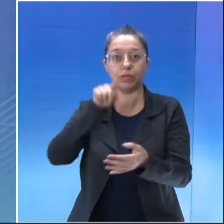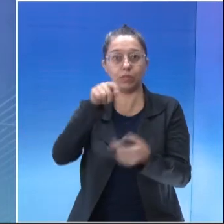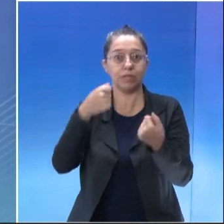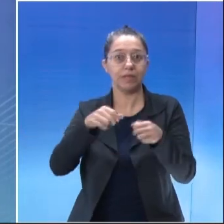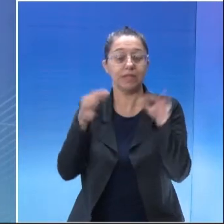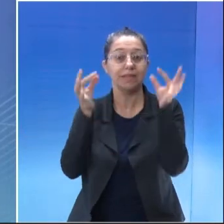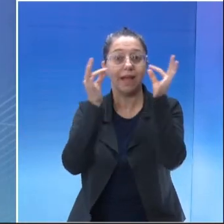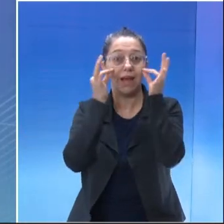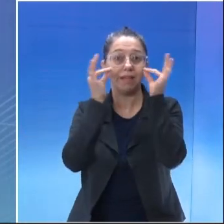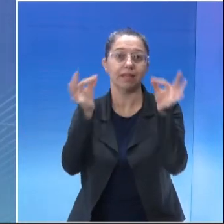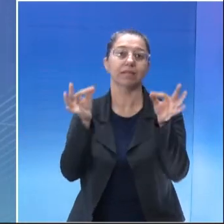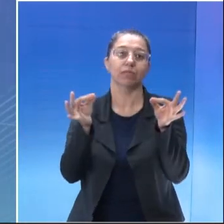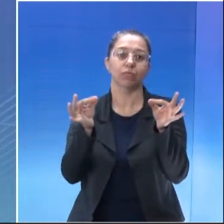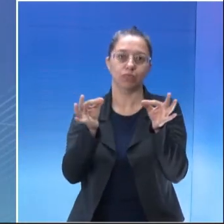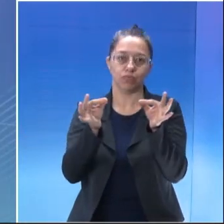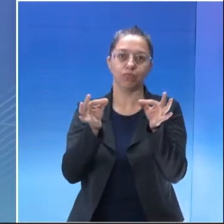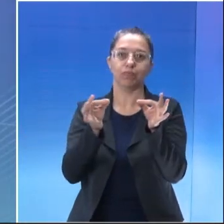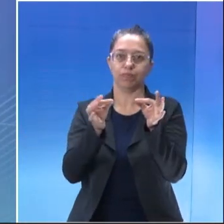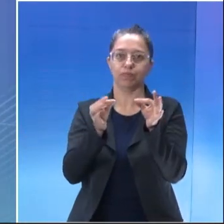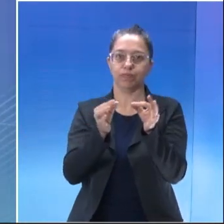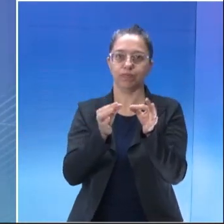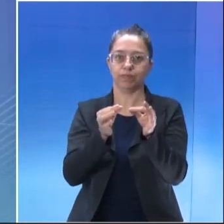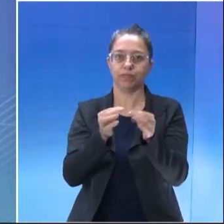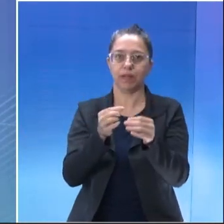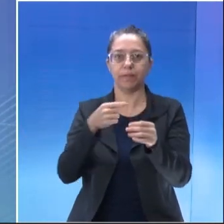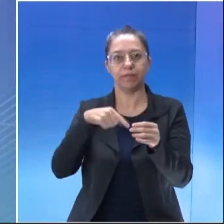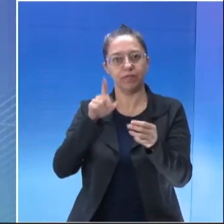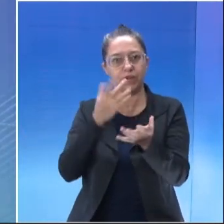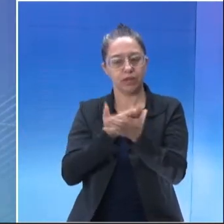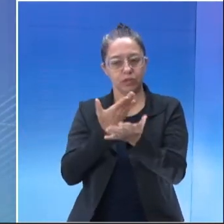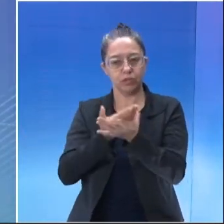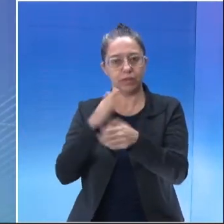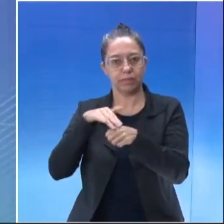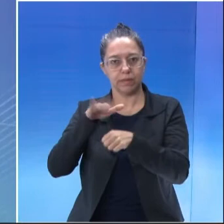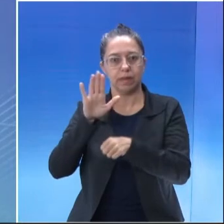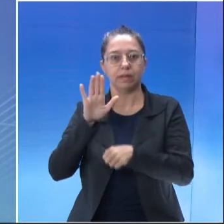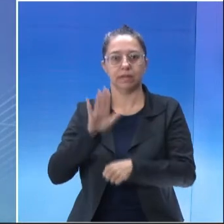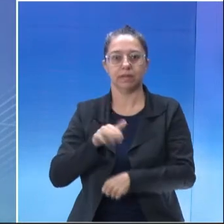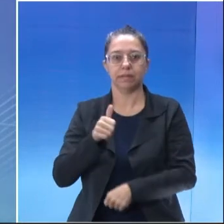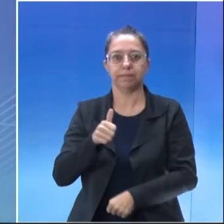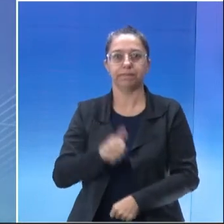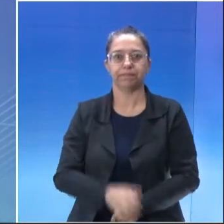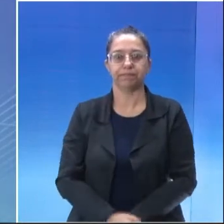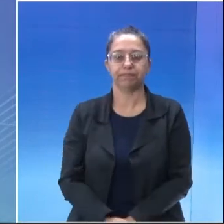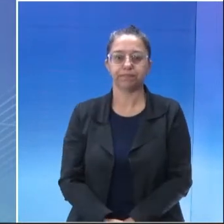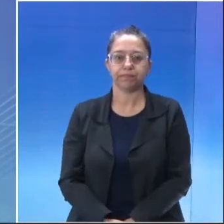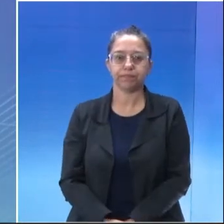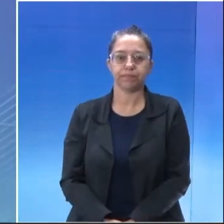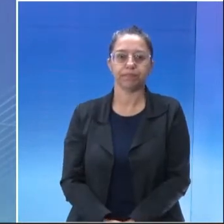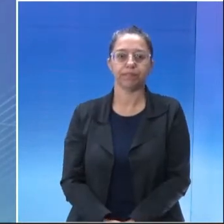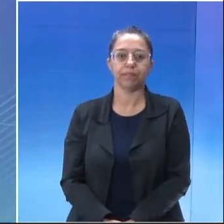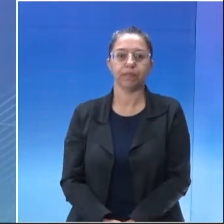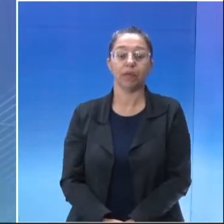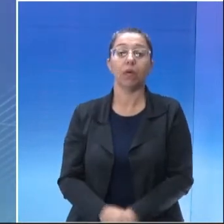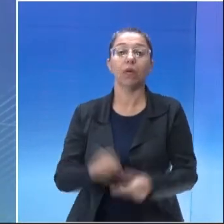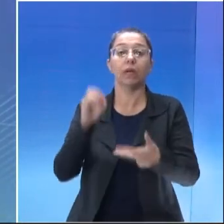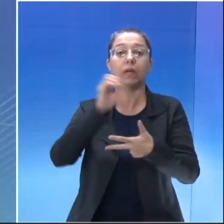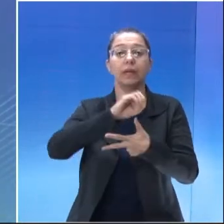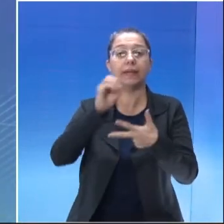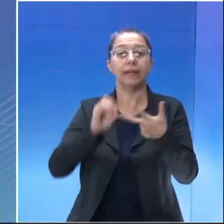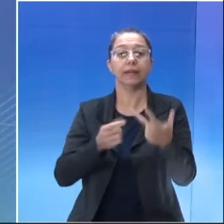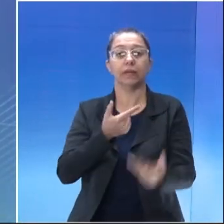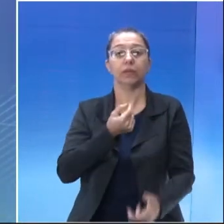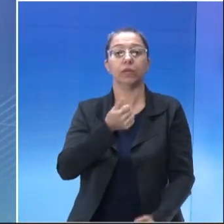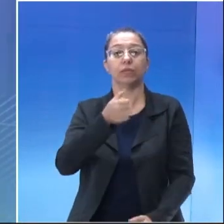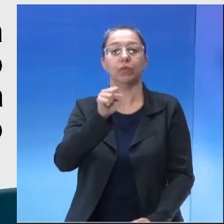atento a essa estratégia, hein, gente? Dá uma revisão lá, vai estudar mais um pouquinho sobre elas. Olha só o que o Enem